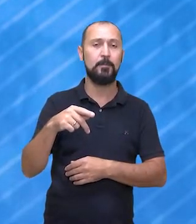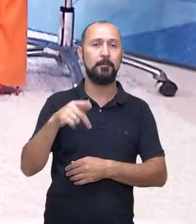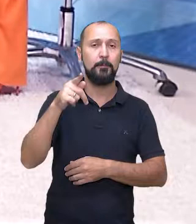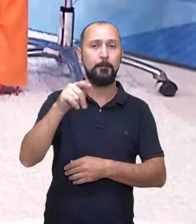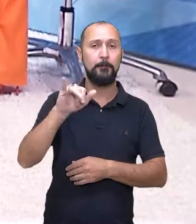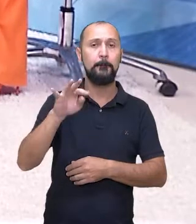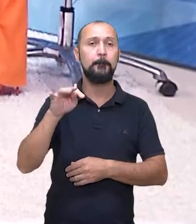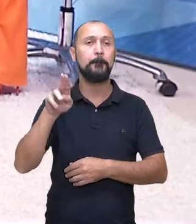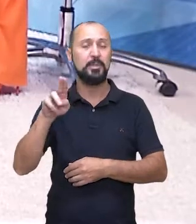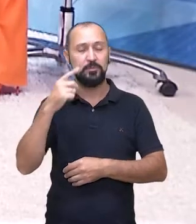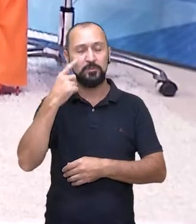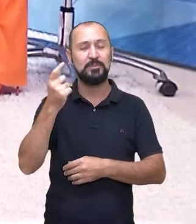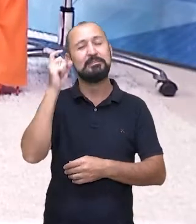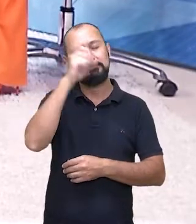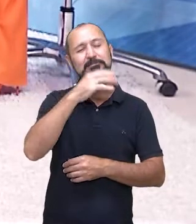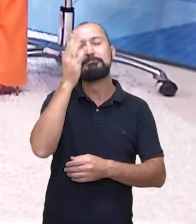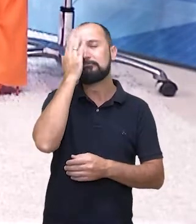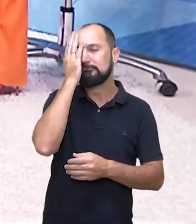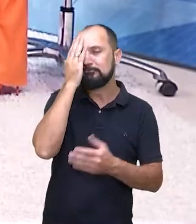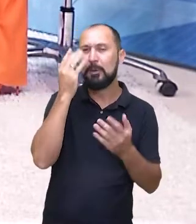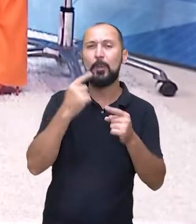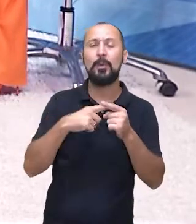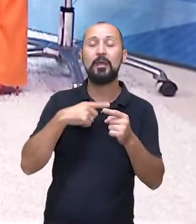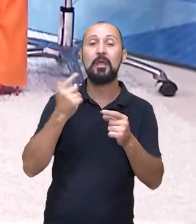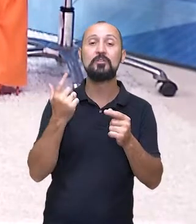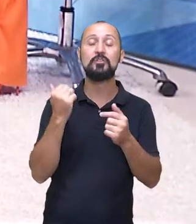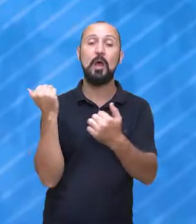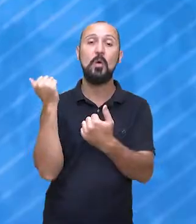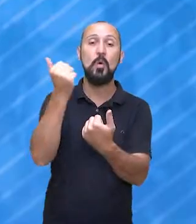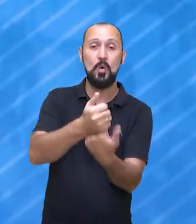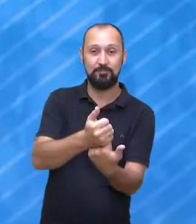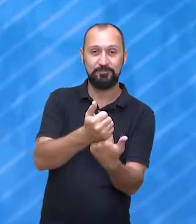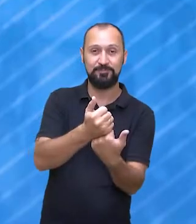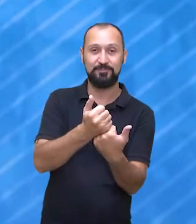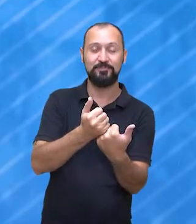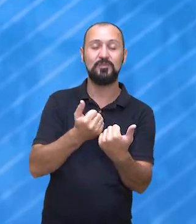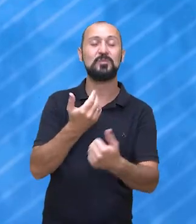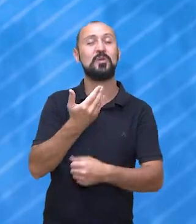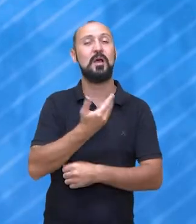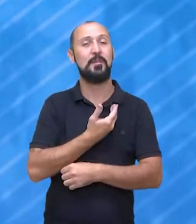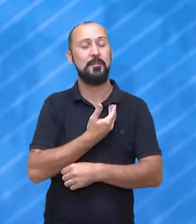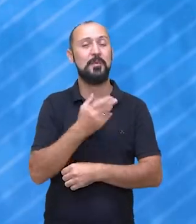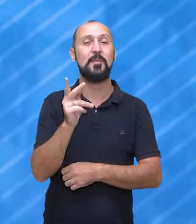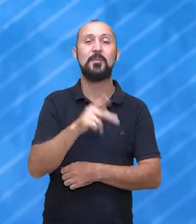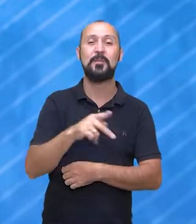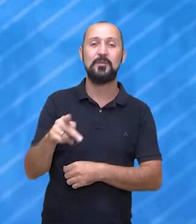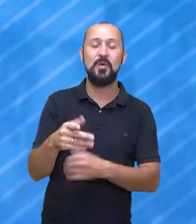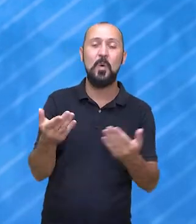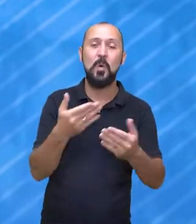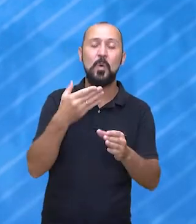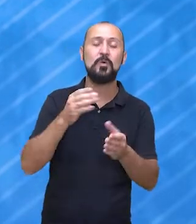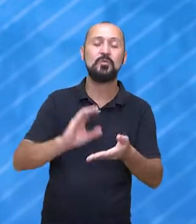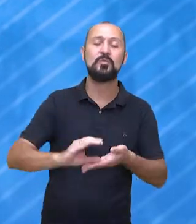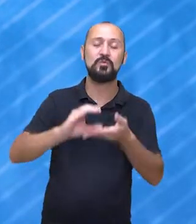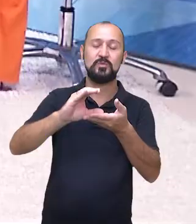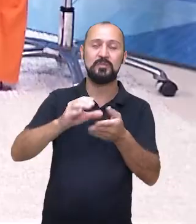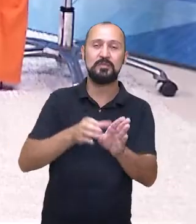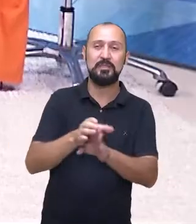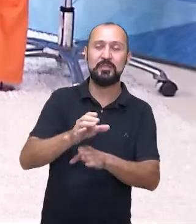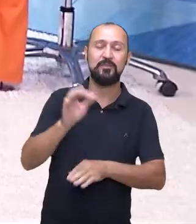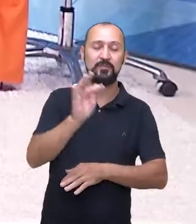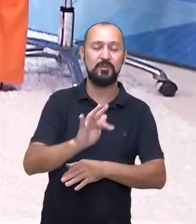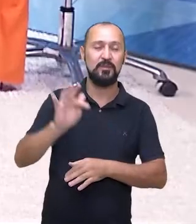Vítor Pereira já sabia que seria muito difícil porque nós estamos sucedendo nosso amigo professor